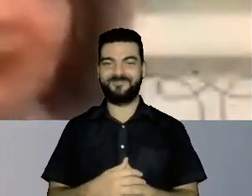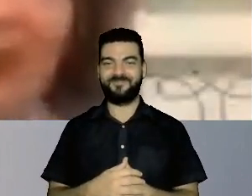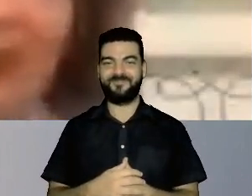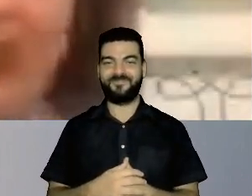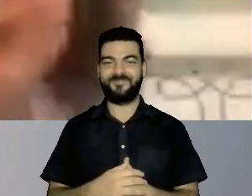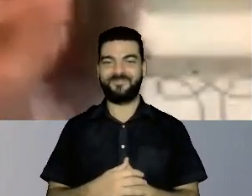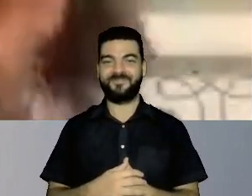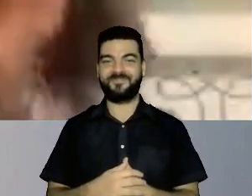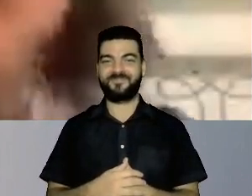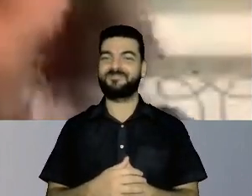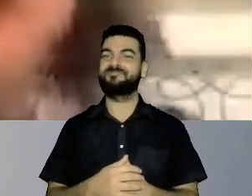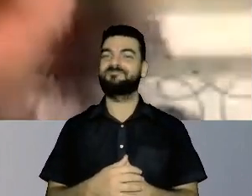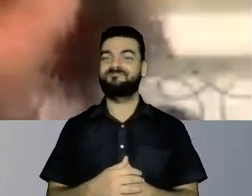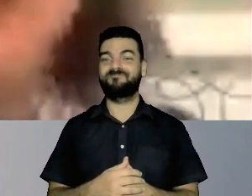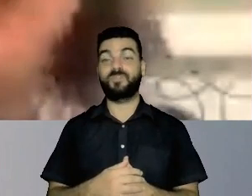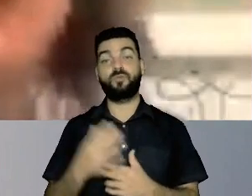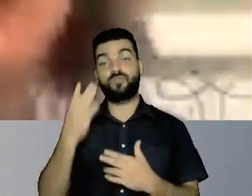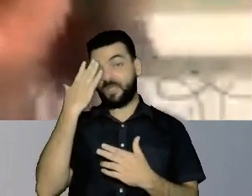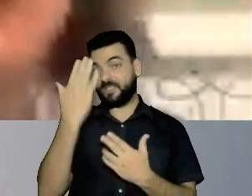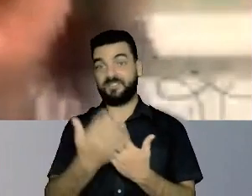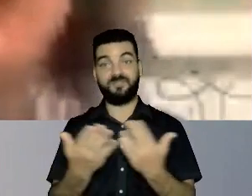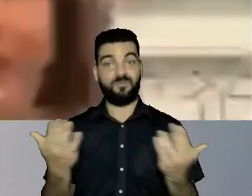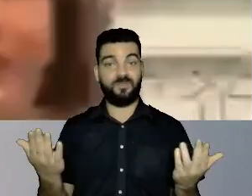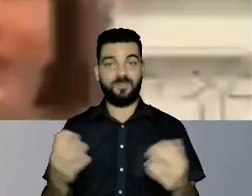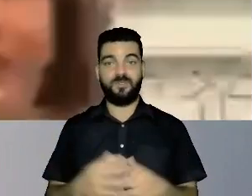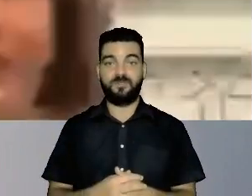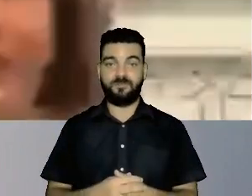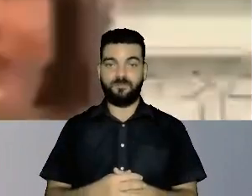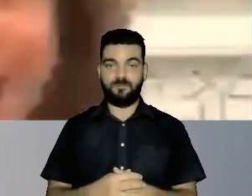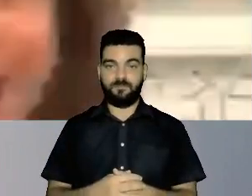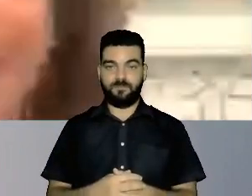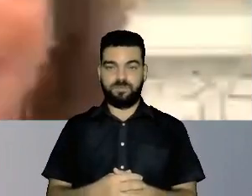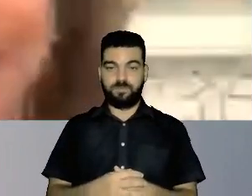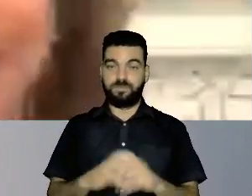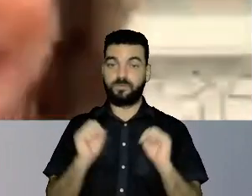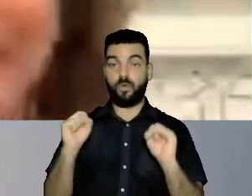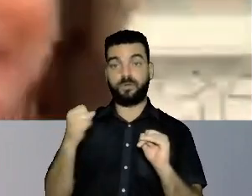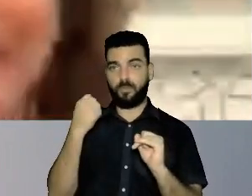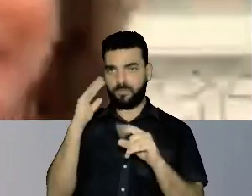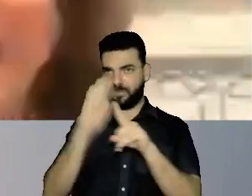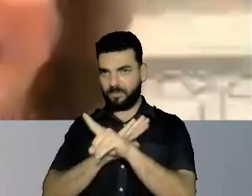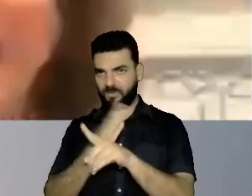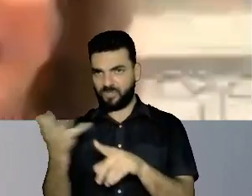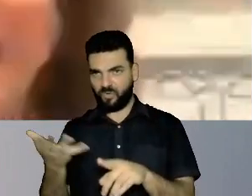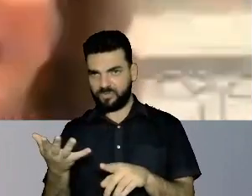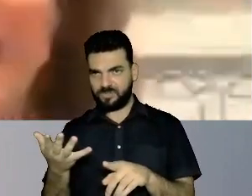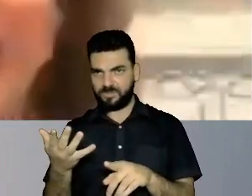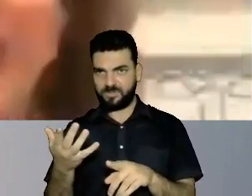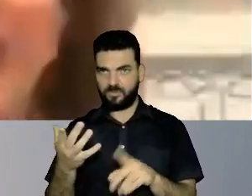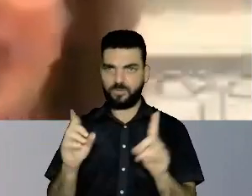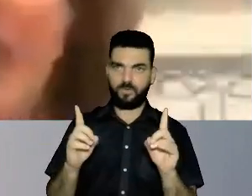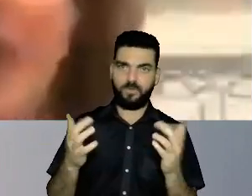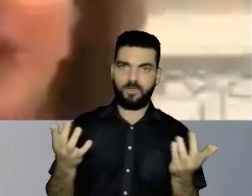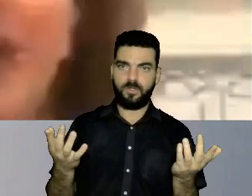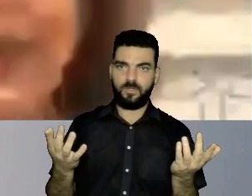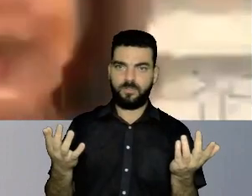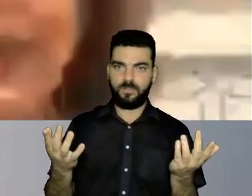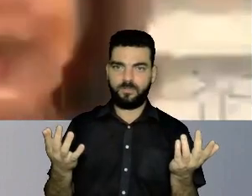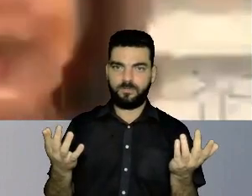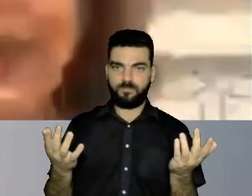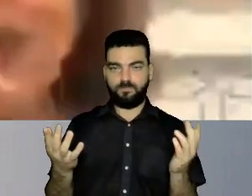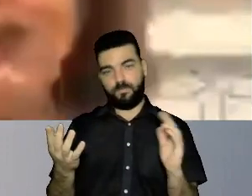acho que aqui eu já me despeço, porque já está agora, eu acho que já deu o nosso horário, né? Já deu o nosso horário, né? Eu